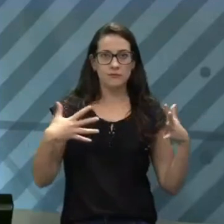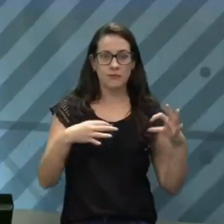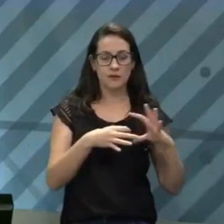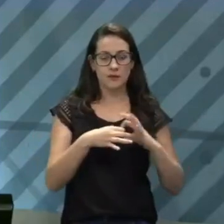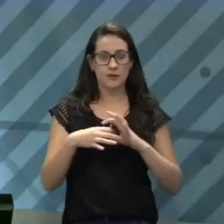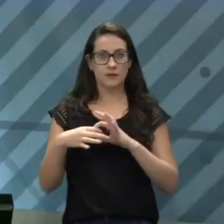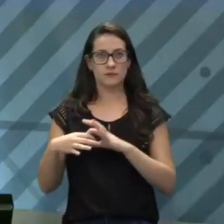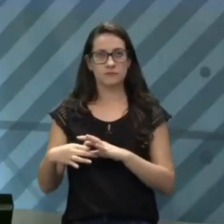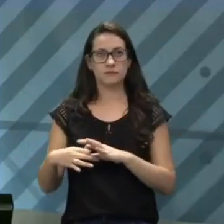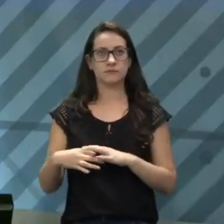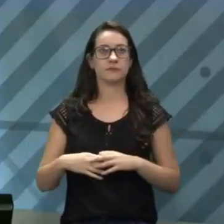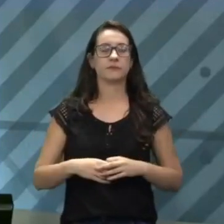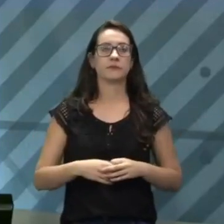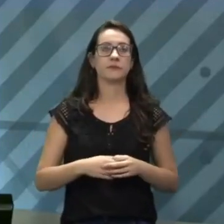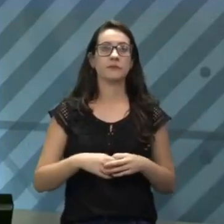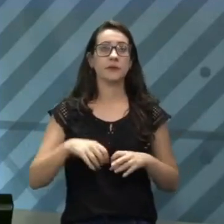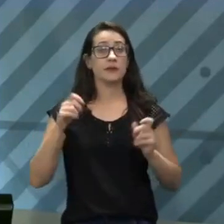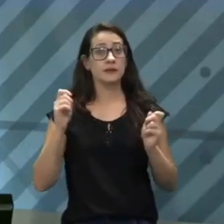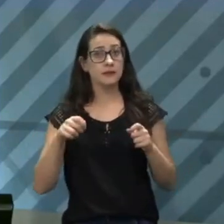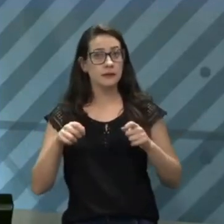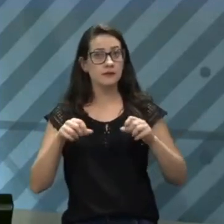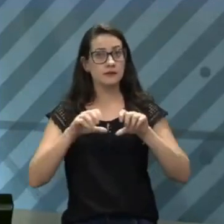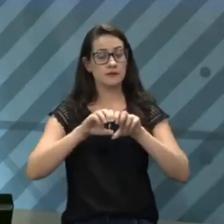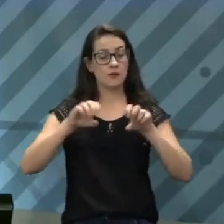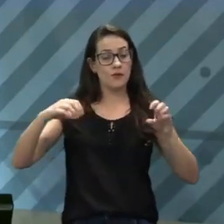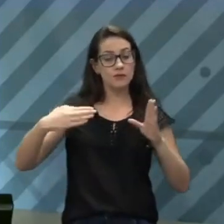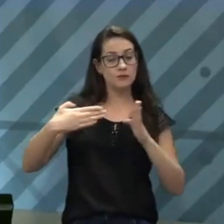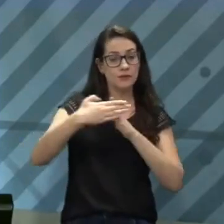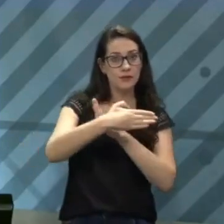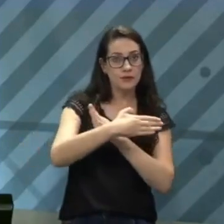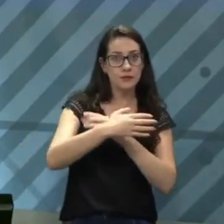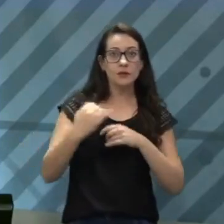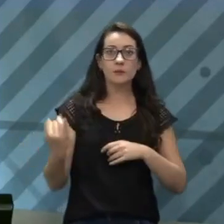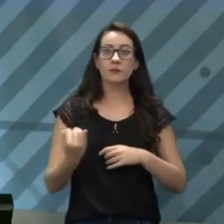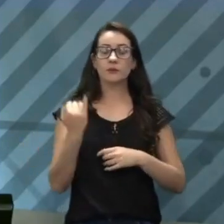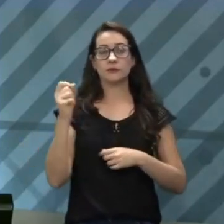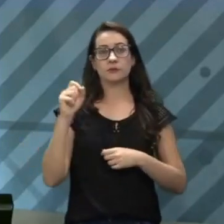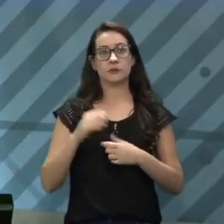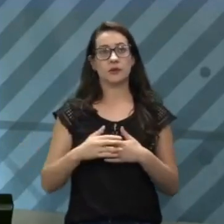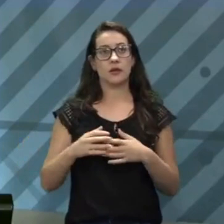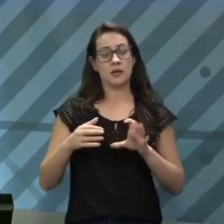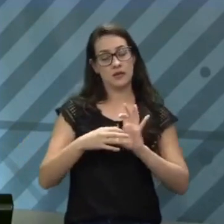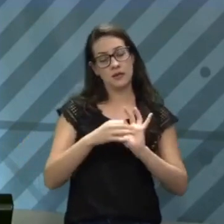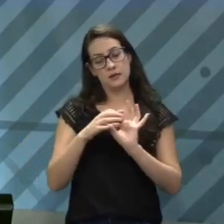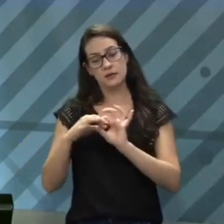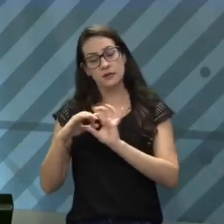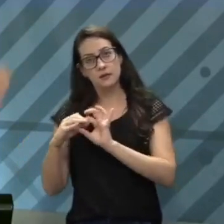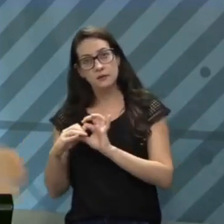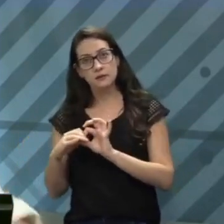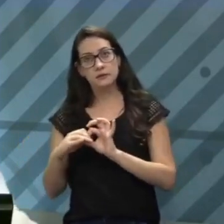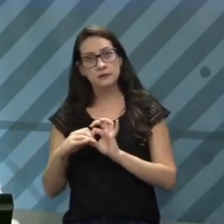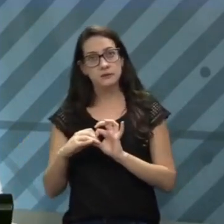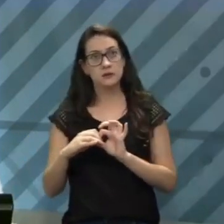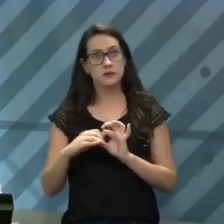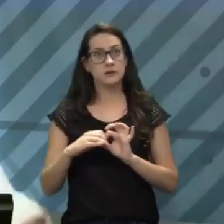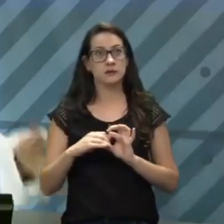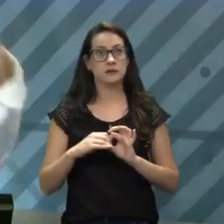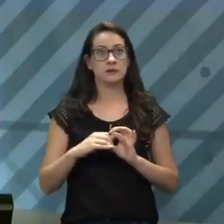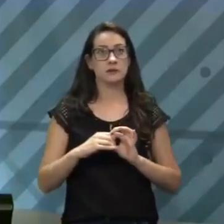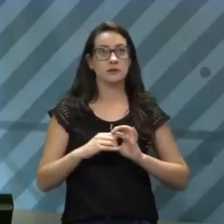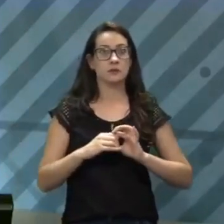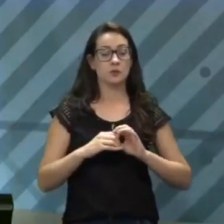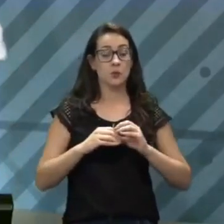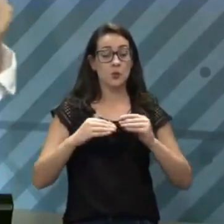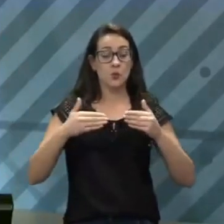pode fazer numa única seção transversal. E uma coisa importante é a gente não fazer a emenda na parte do momento fletor máximo, isso